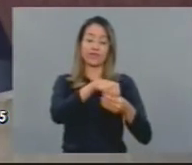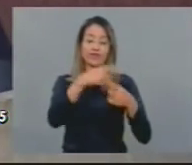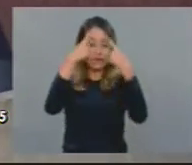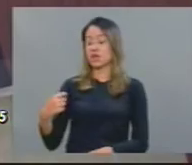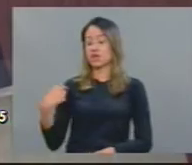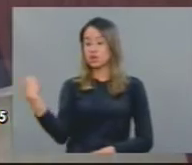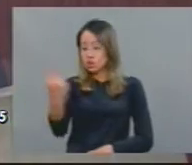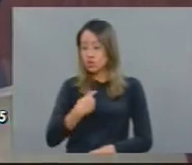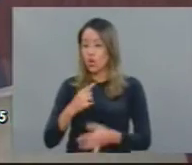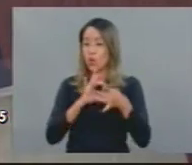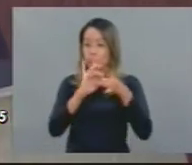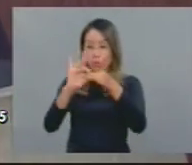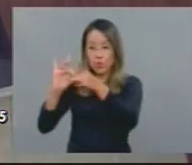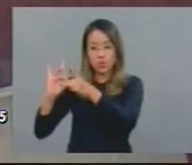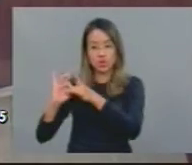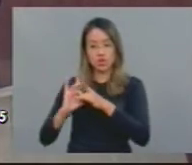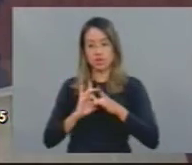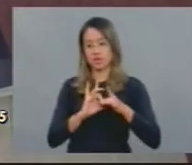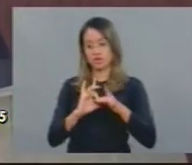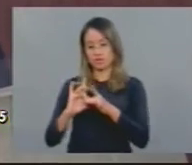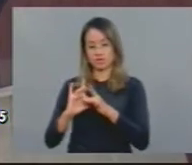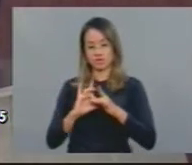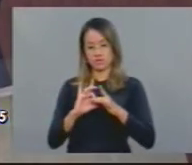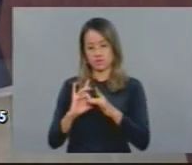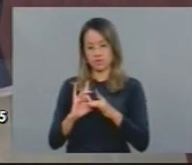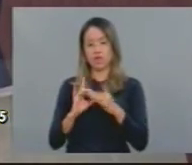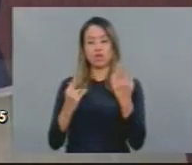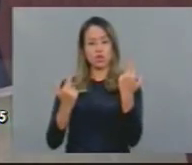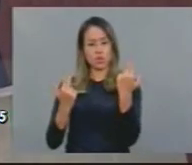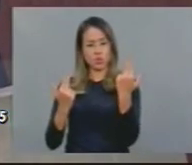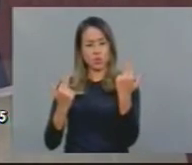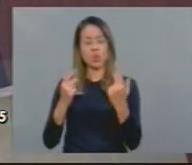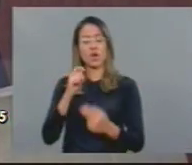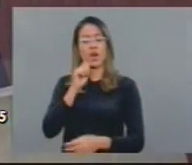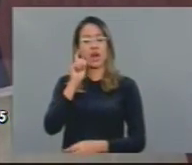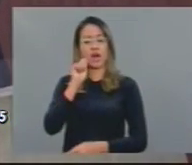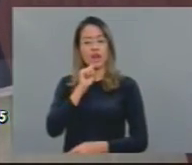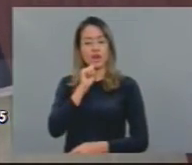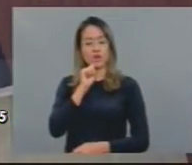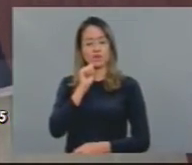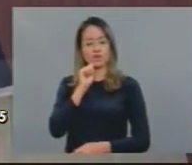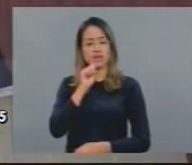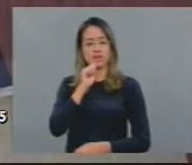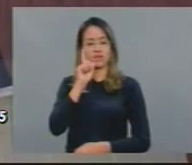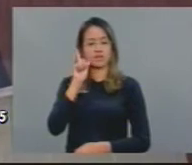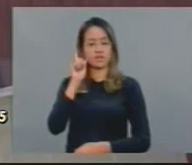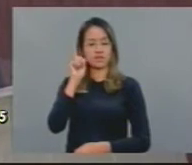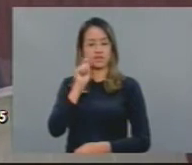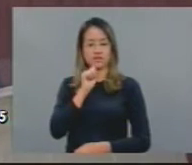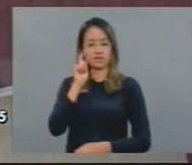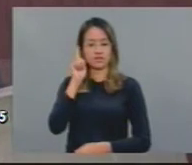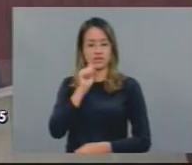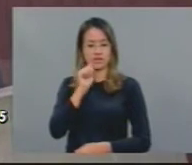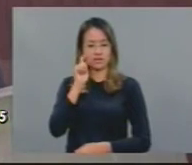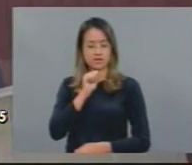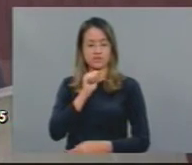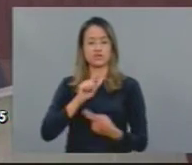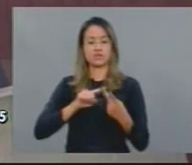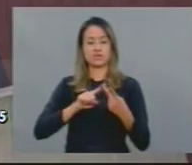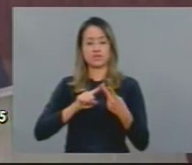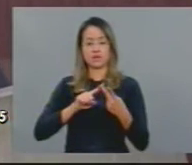vice-governadoria, estávamos eu, o juiz Clístenes, a desembargadora Vilalba, a defensora Andréa